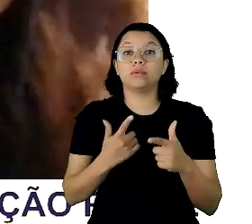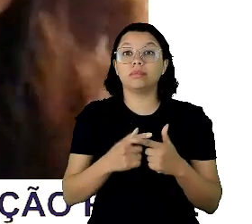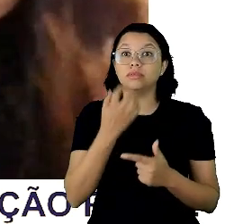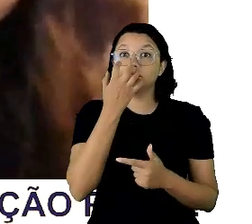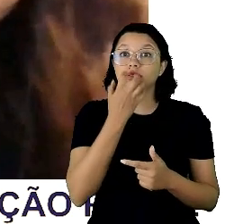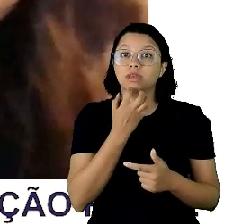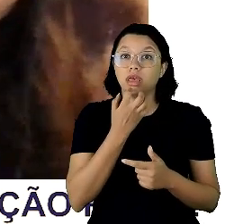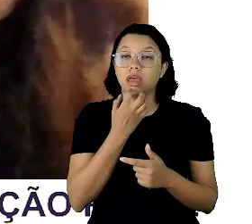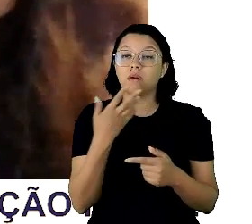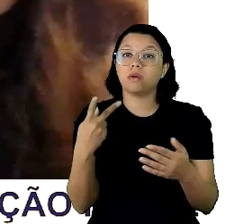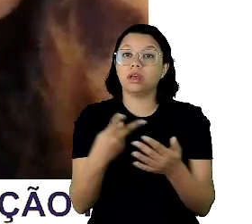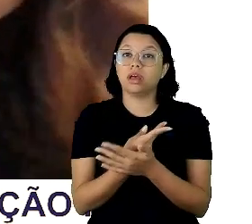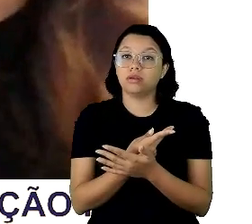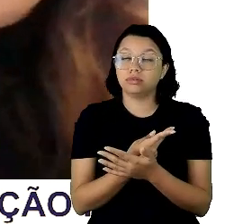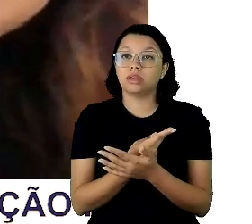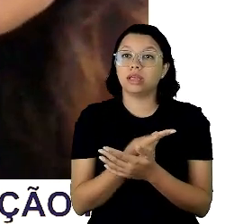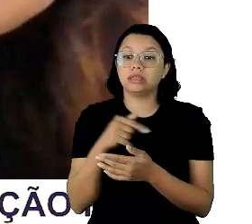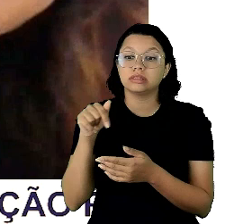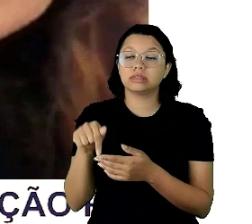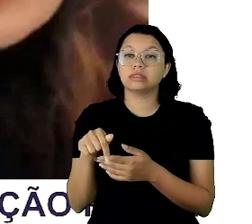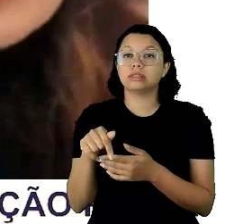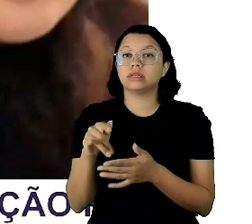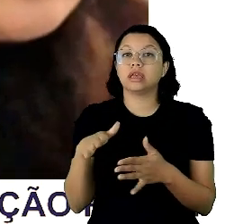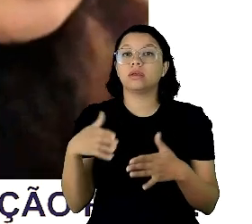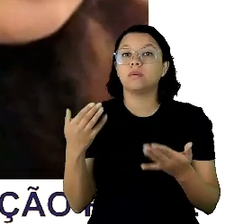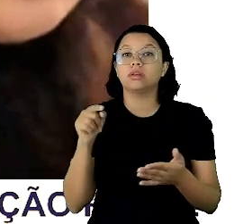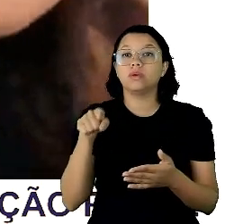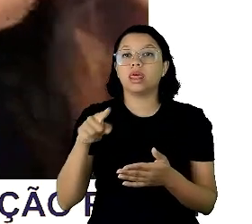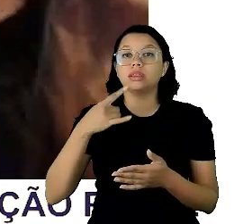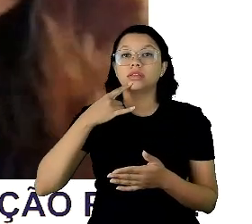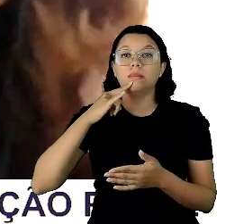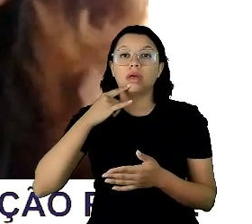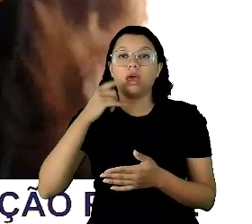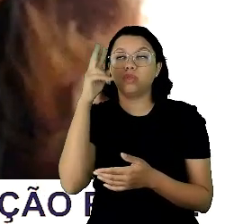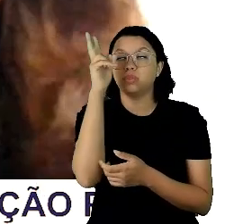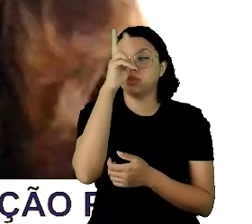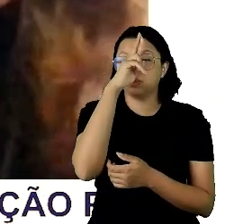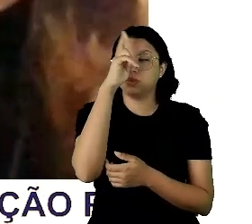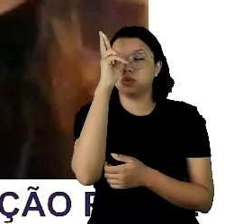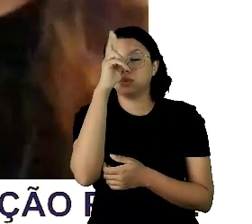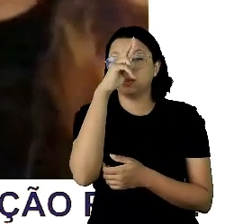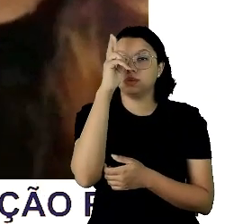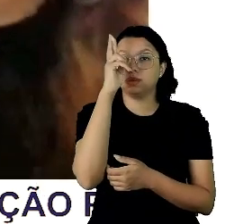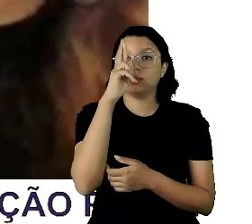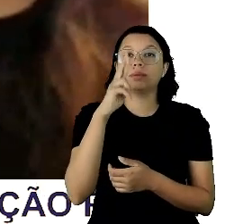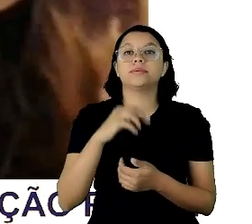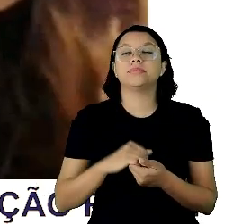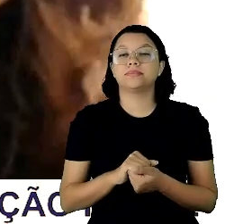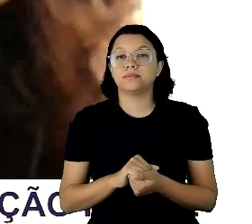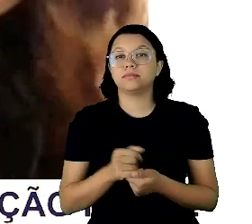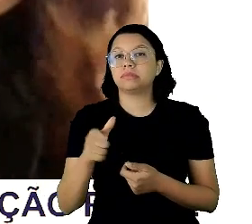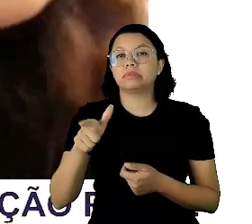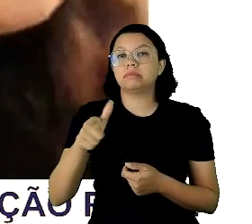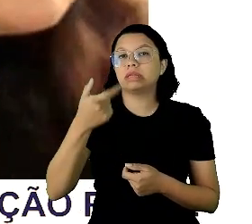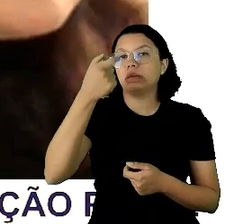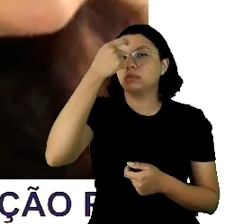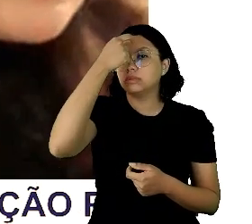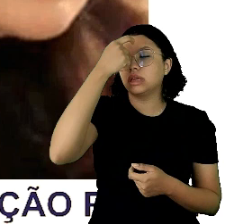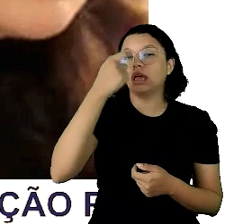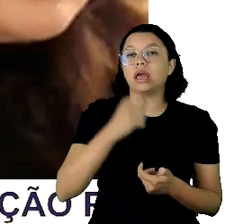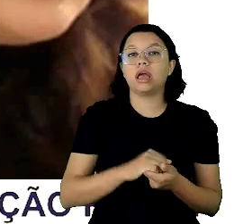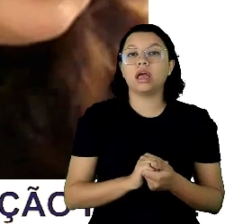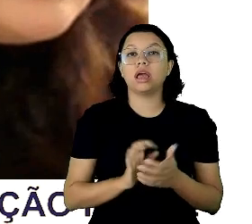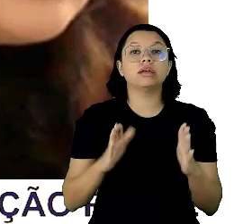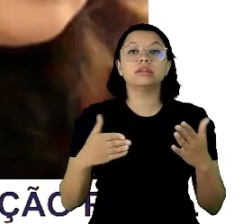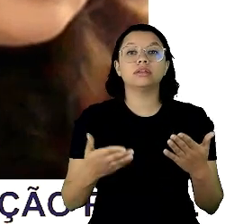PEG relata aqui é quando as meninas bebem e ficam inconscientes, assim, meio bêbadas e tal, então que